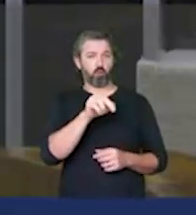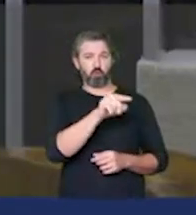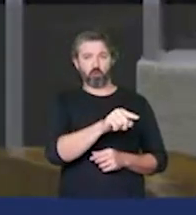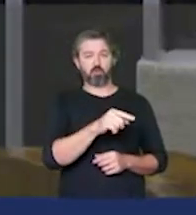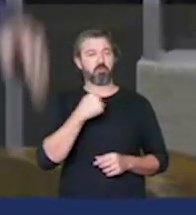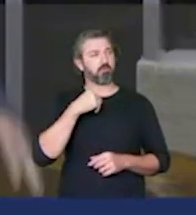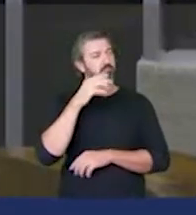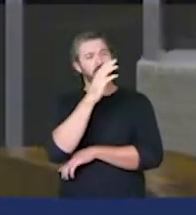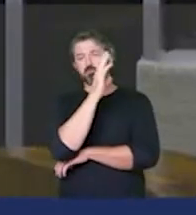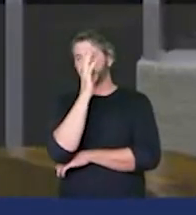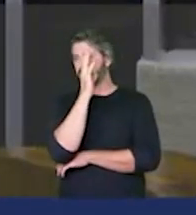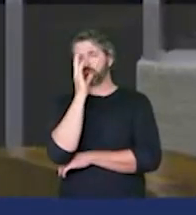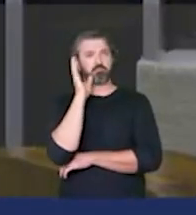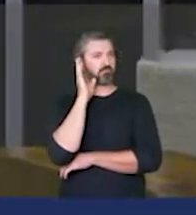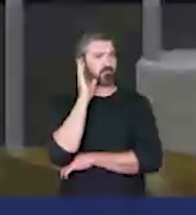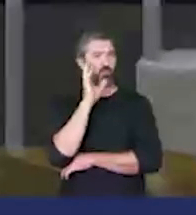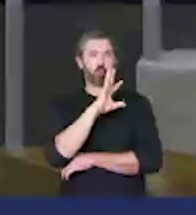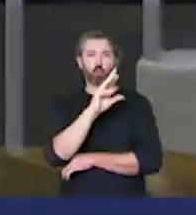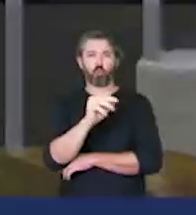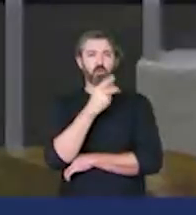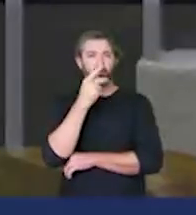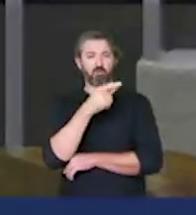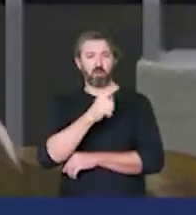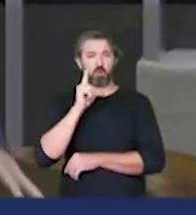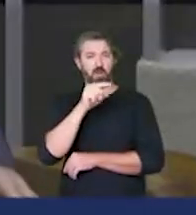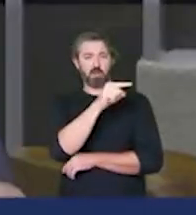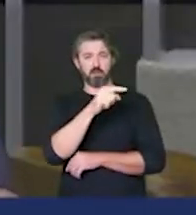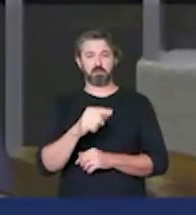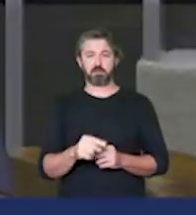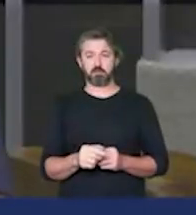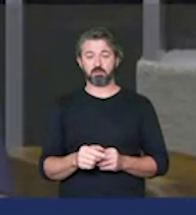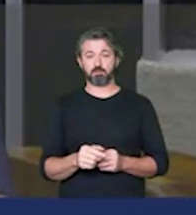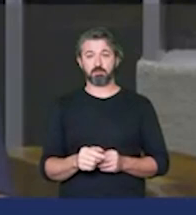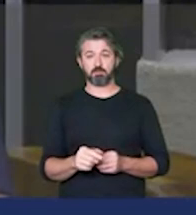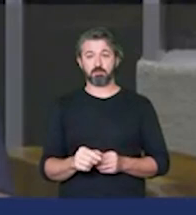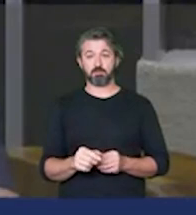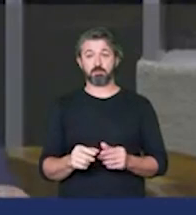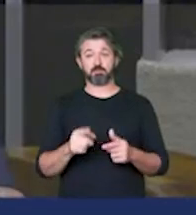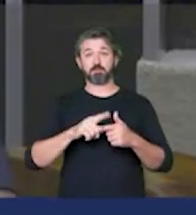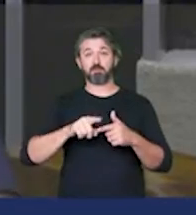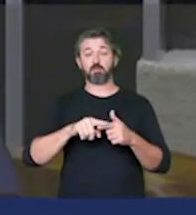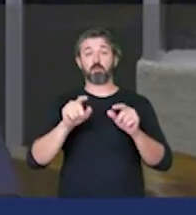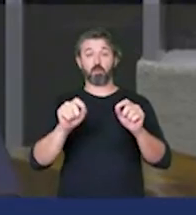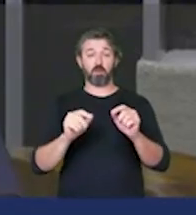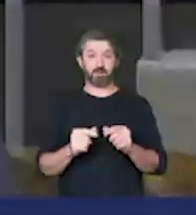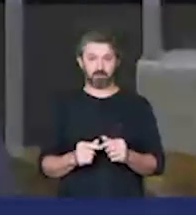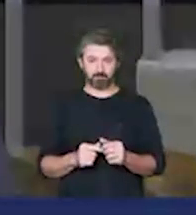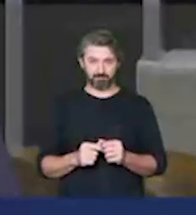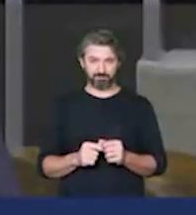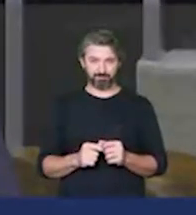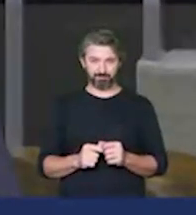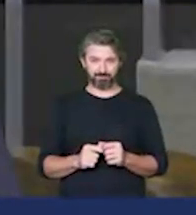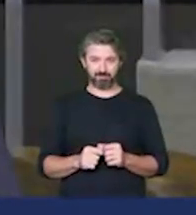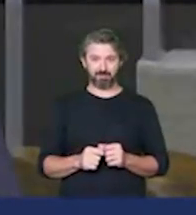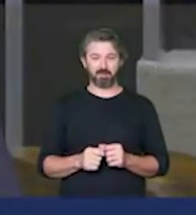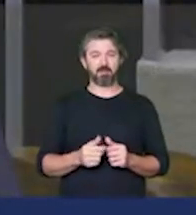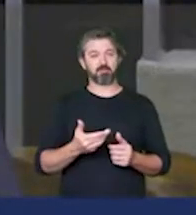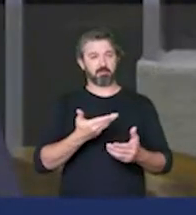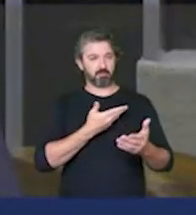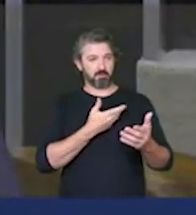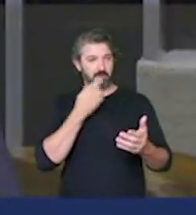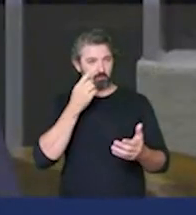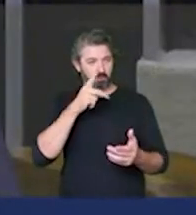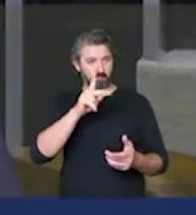porque ouvi com atenção a fala dele na tribuna agora. A questão é a seguinte, nobre